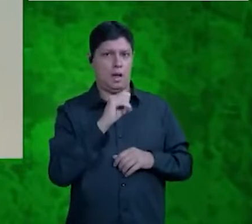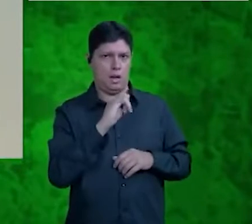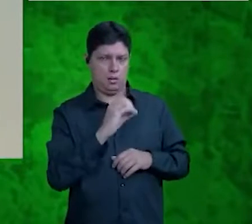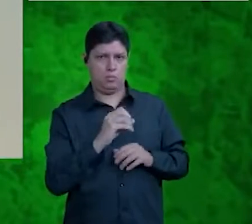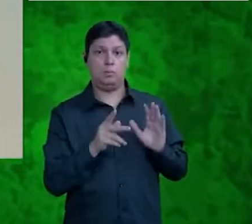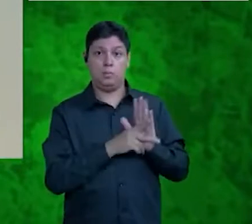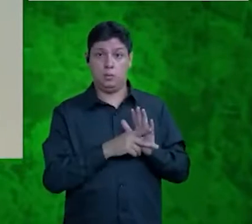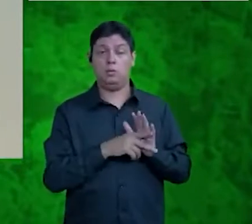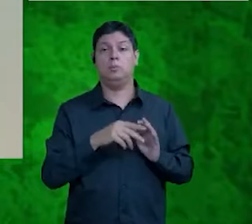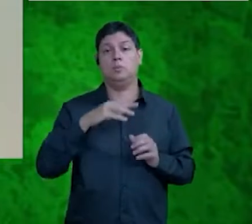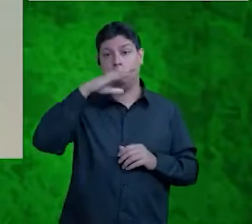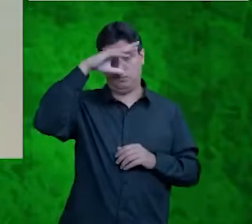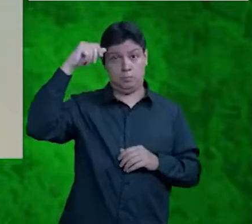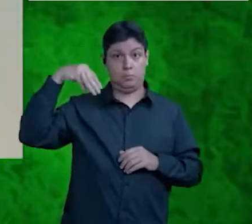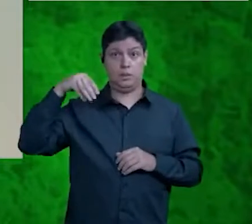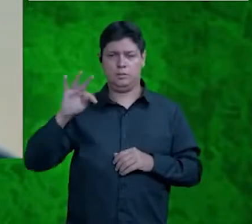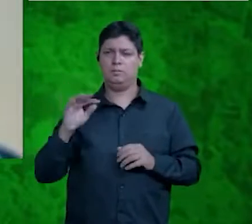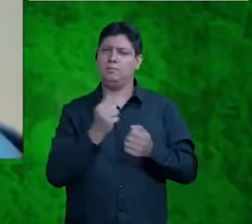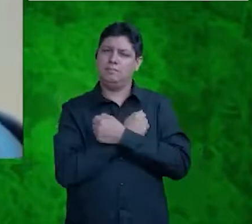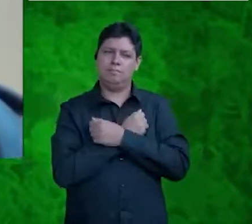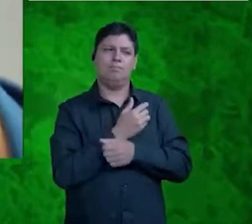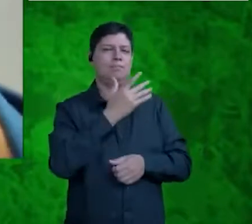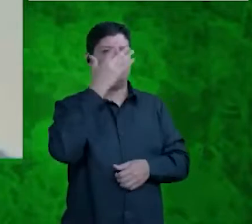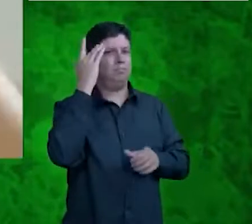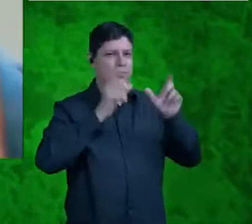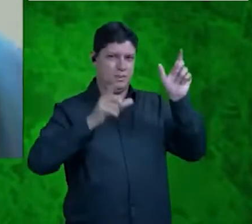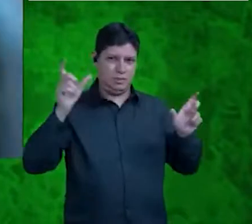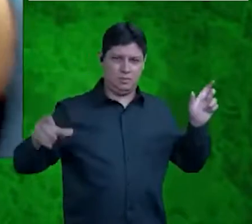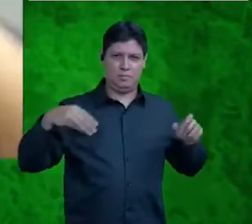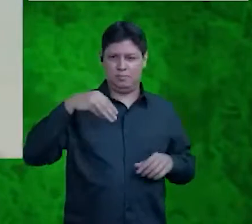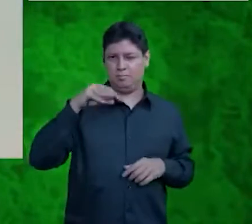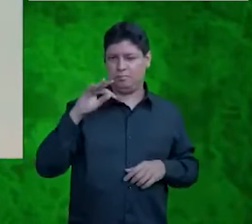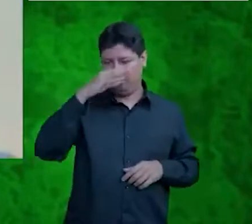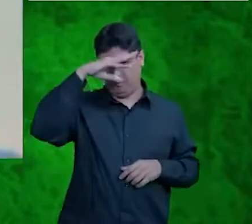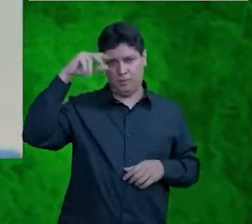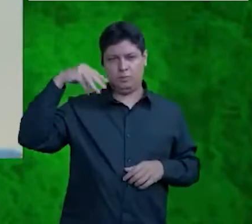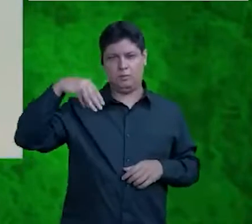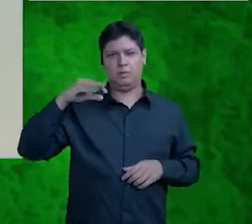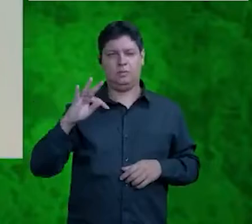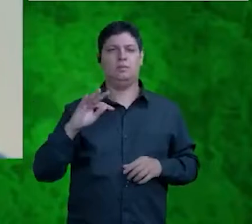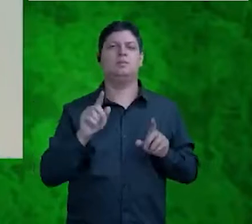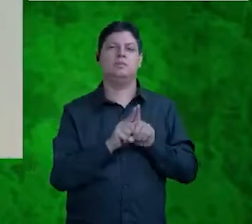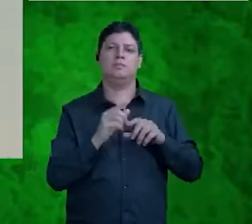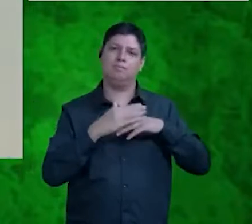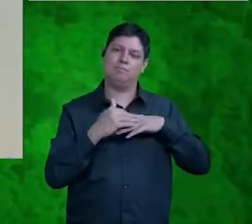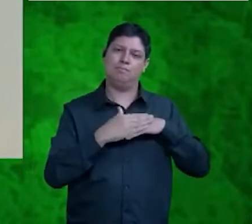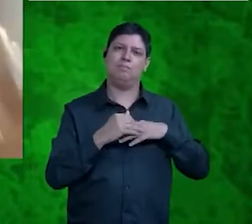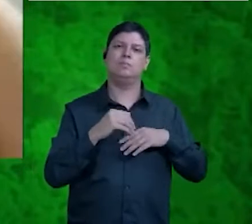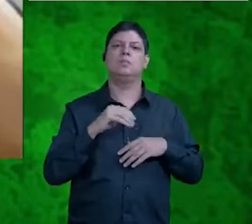Caio do Mato Grosso. Um abraço para o pessoal do Mato Grosso. Carinho especial com a minha amiga senadora Juíza